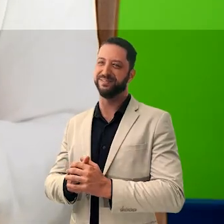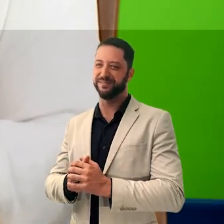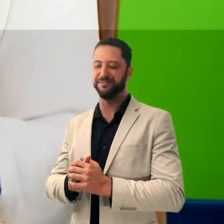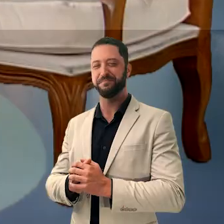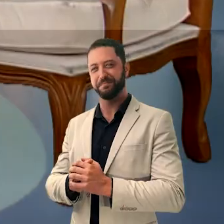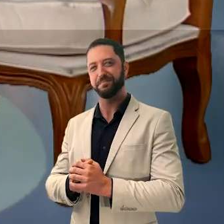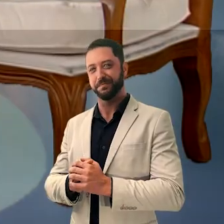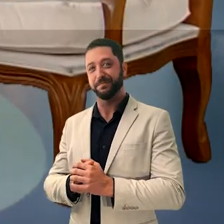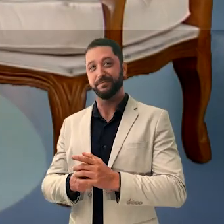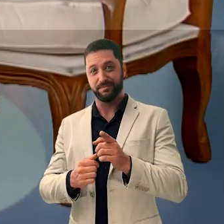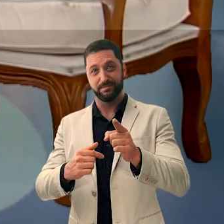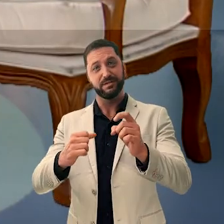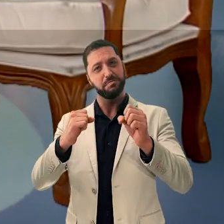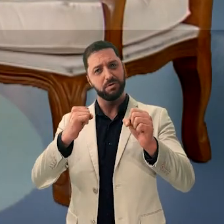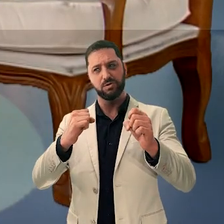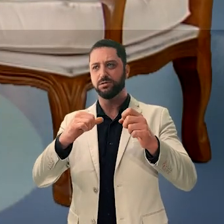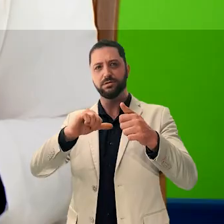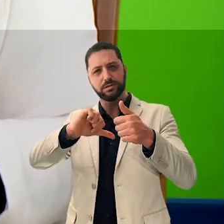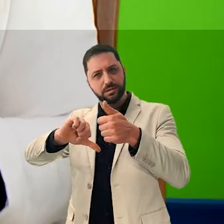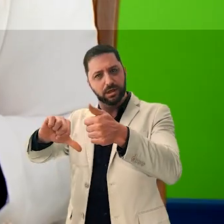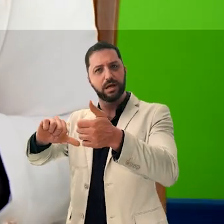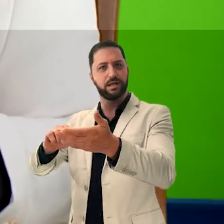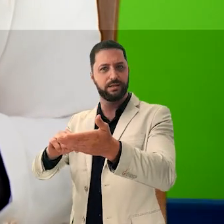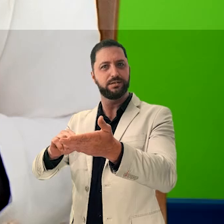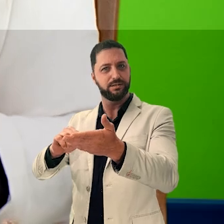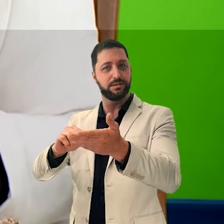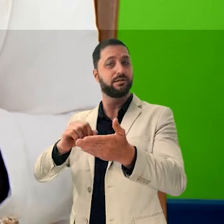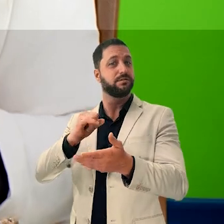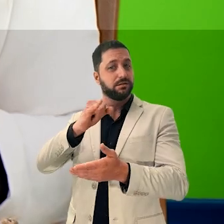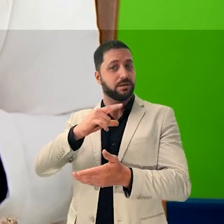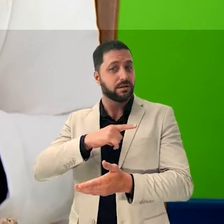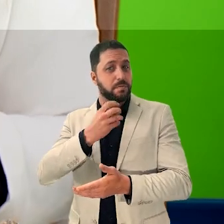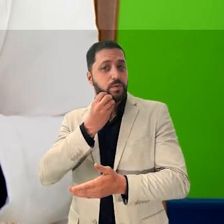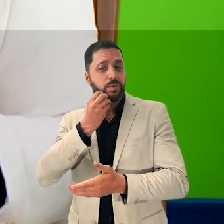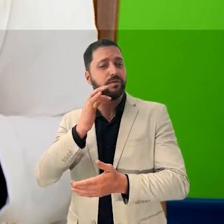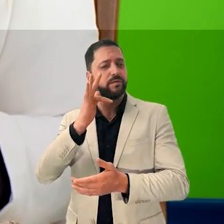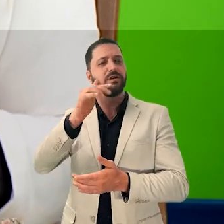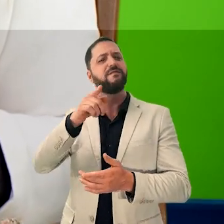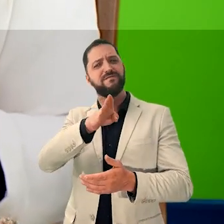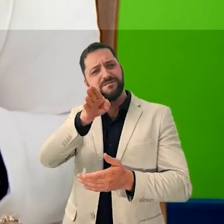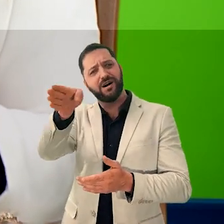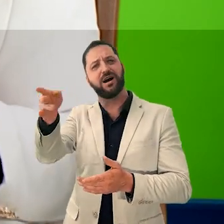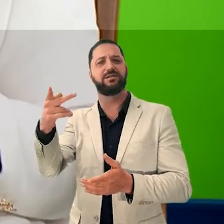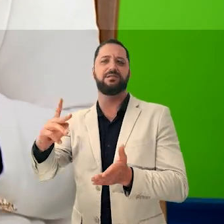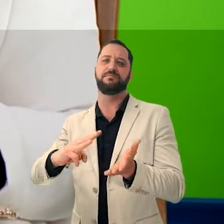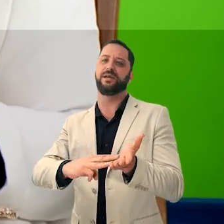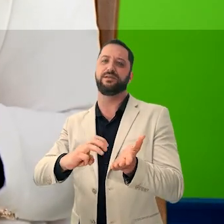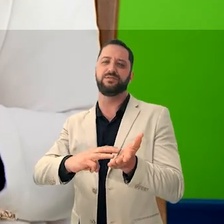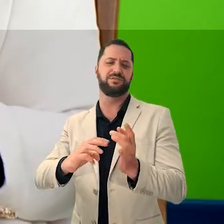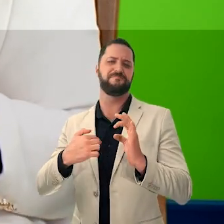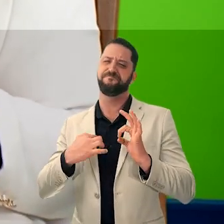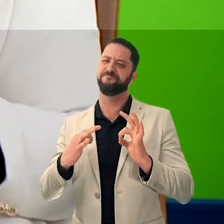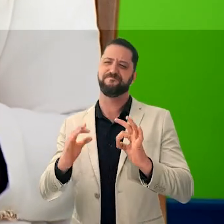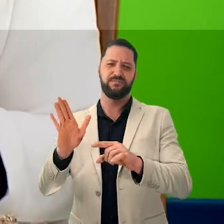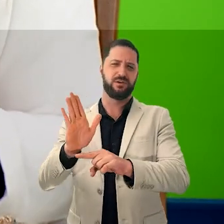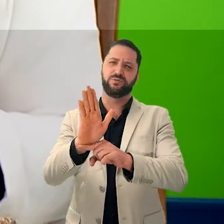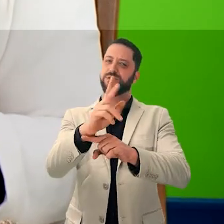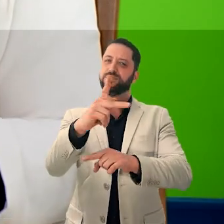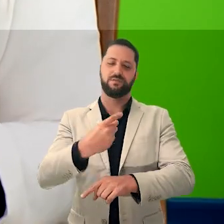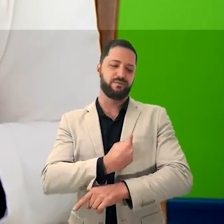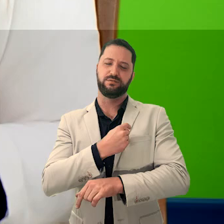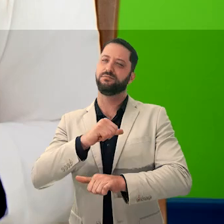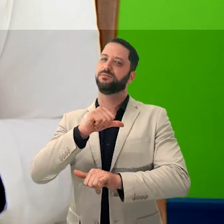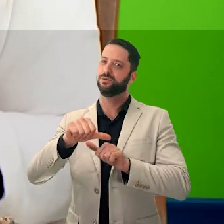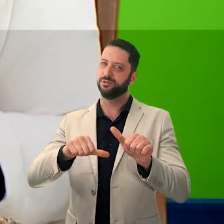maravilhoso. Obrigada. E você pode acompanhar e quando tiver a oportunidade... E no método, eu sei que isso é o que vai transformar a